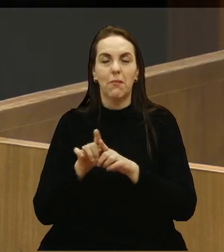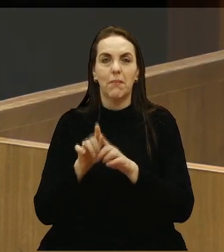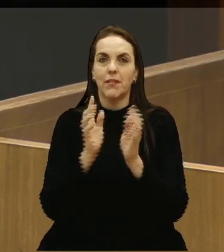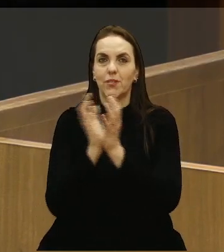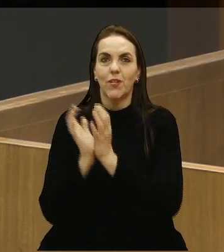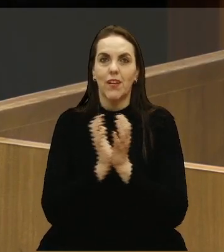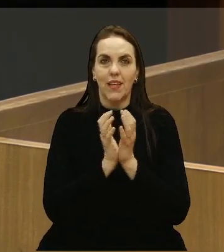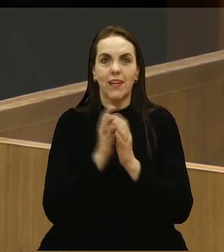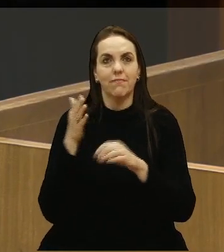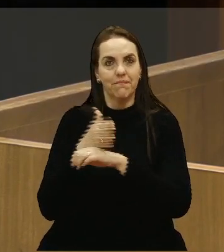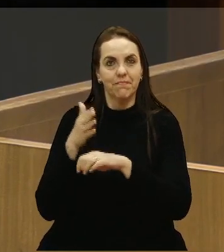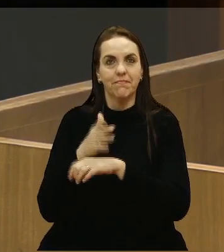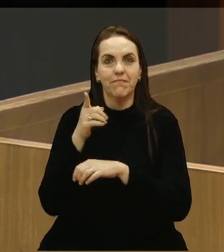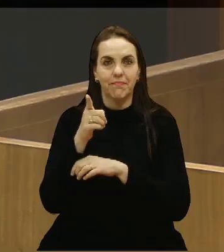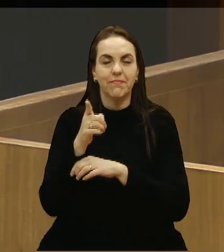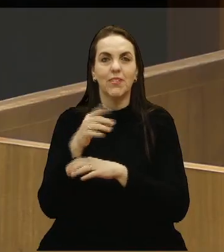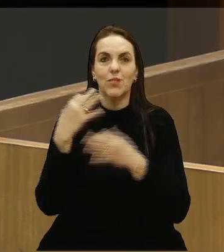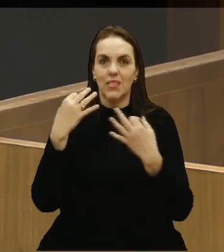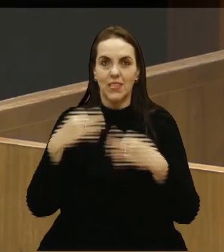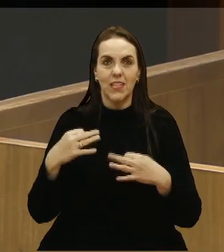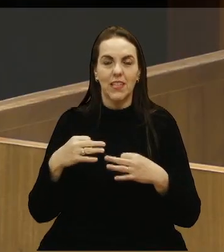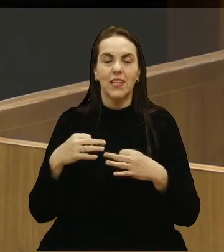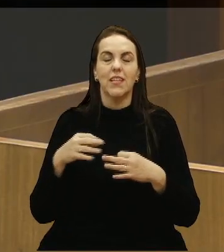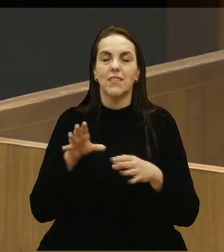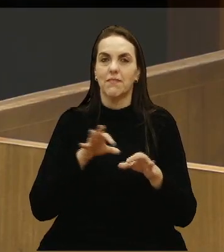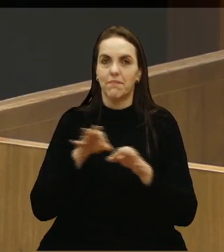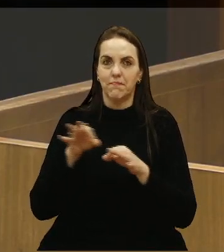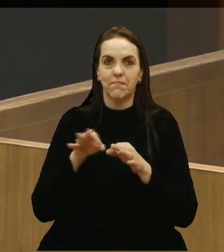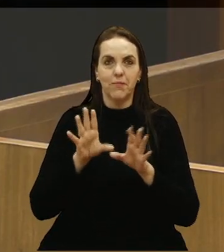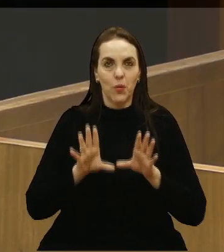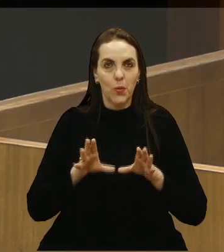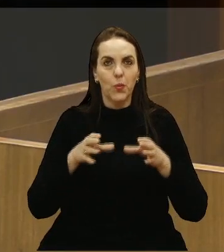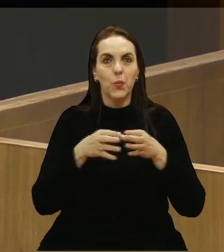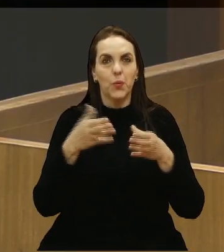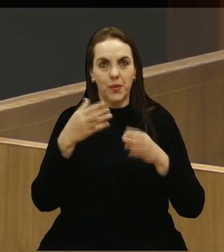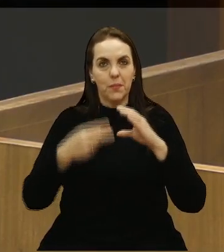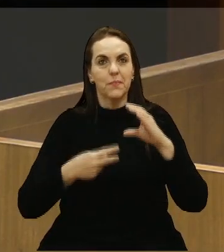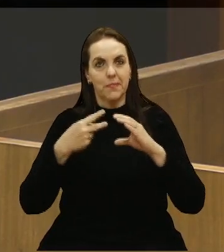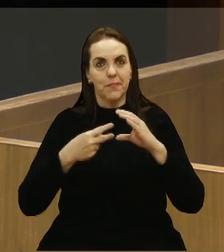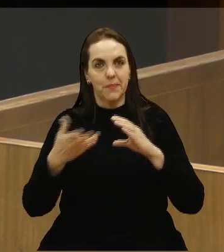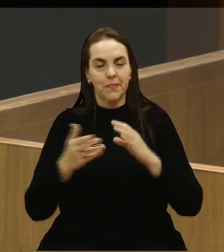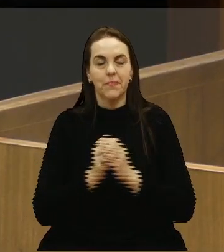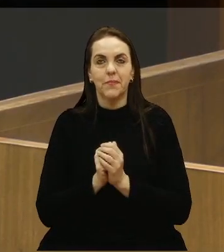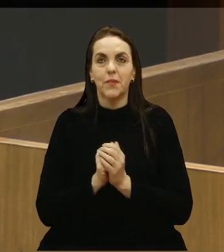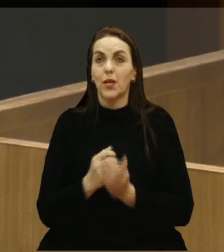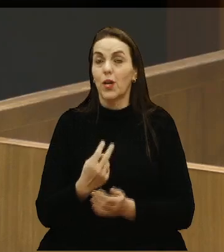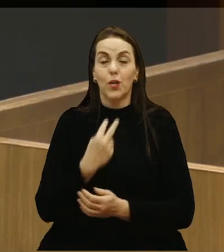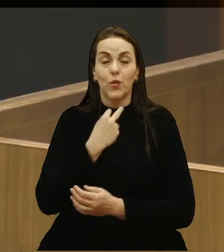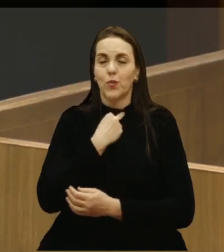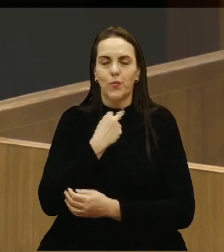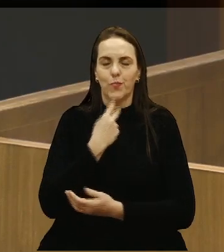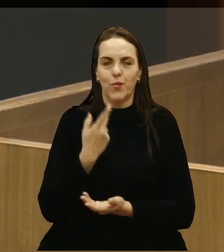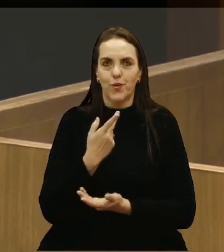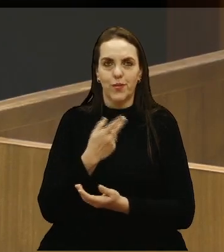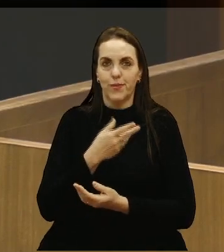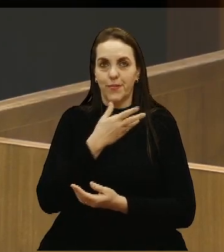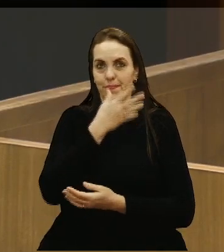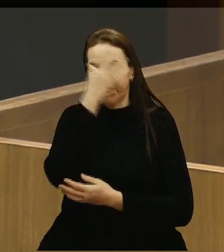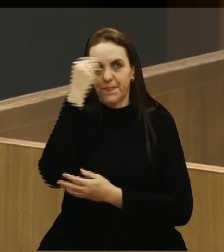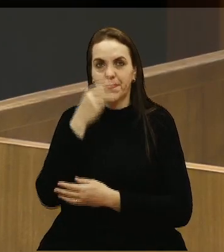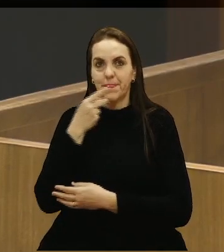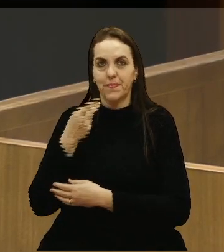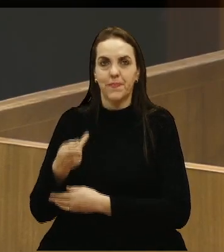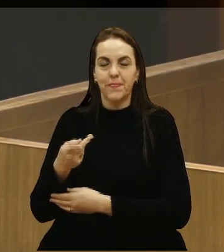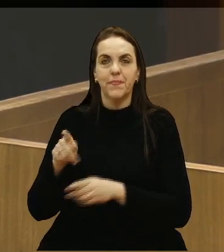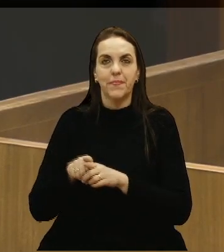que forem lá, tenho certeza que vão representar o conjunto de toda a nossa casa. Mas eu não podia me furtar, eu tenho outros assuntos para